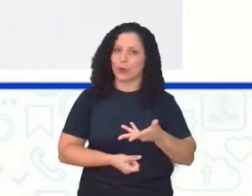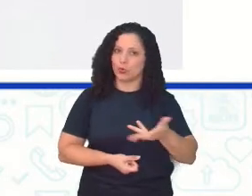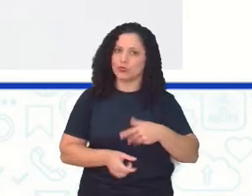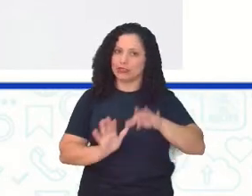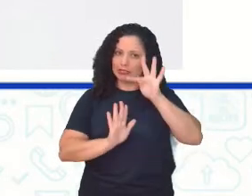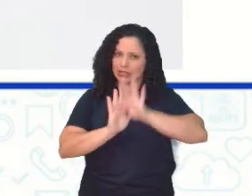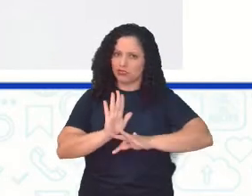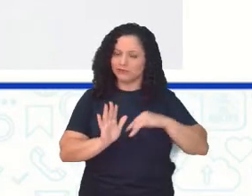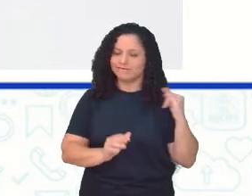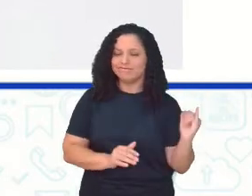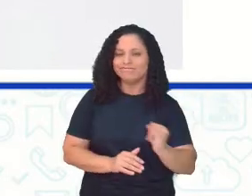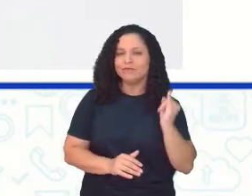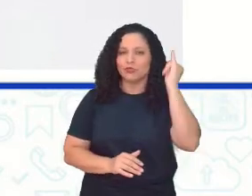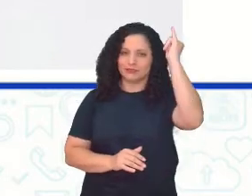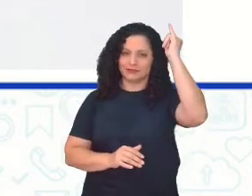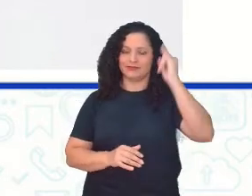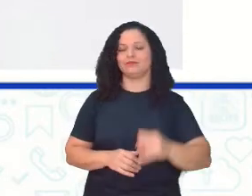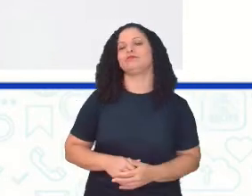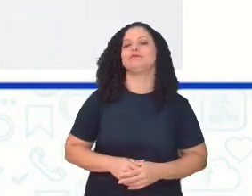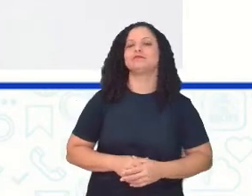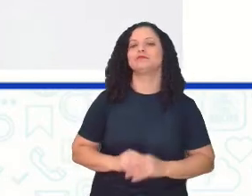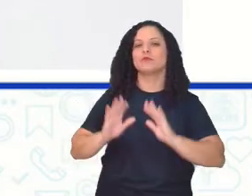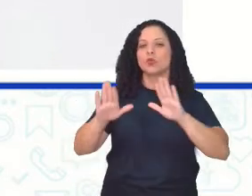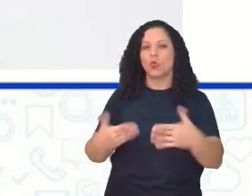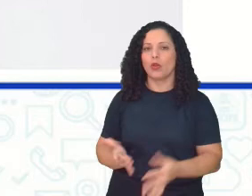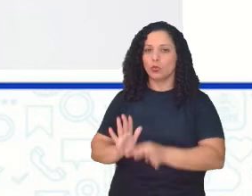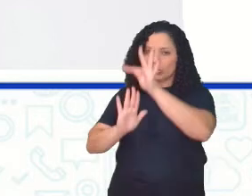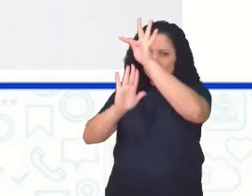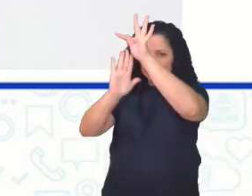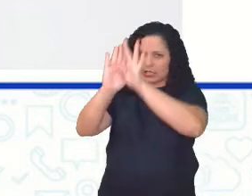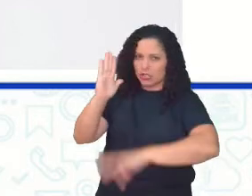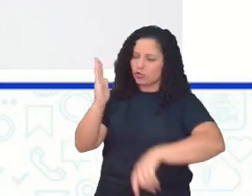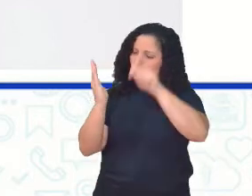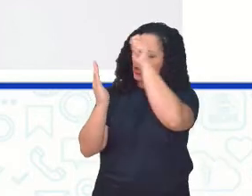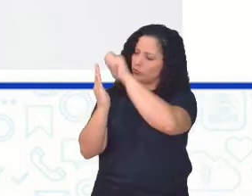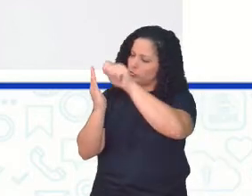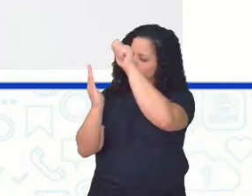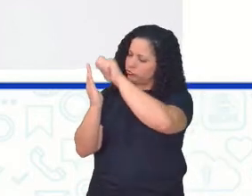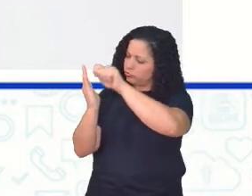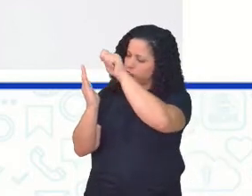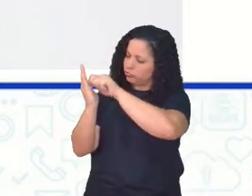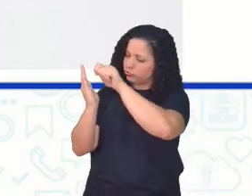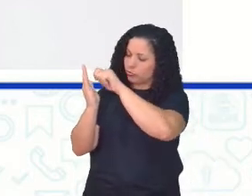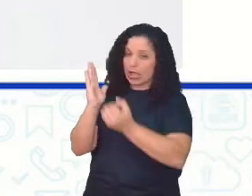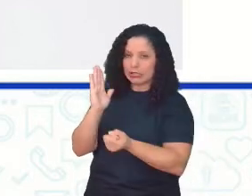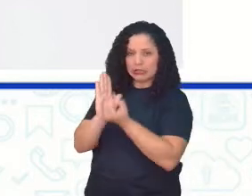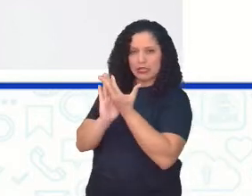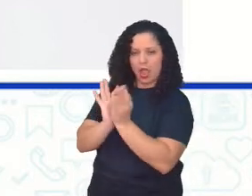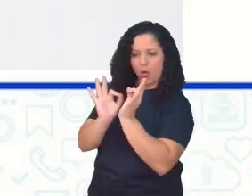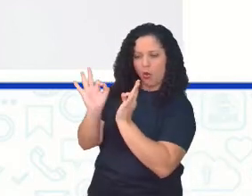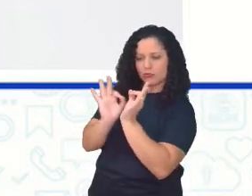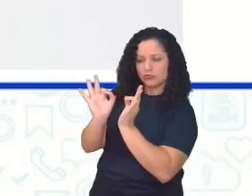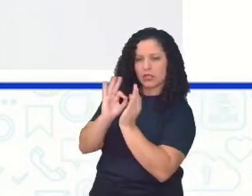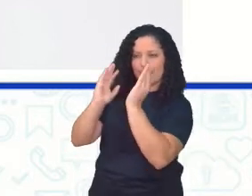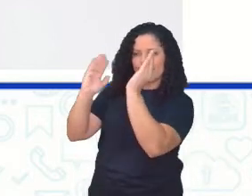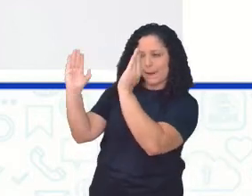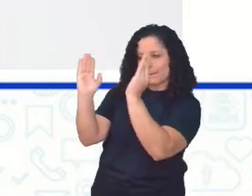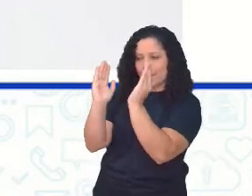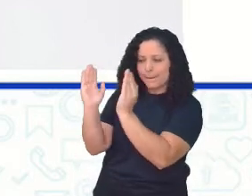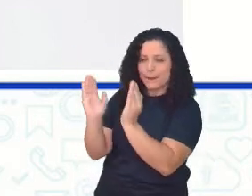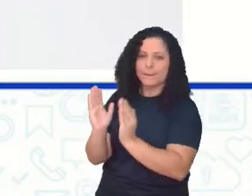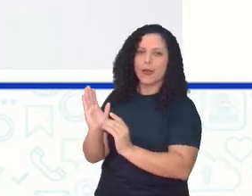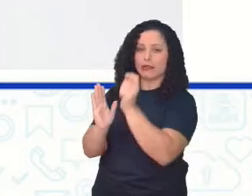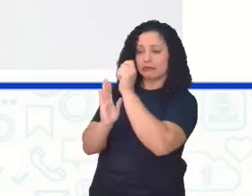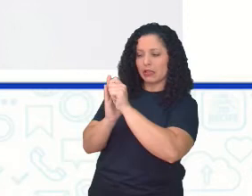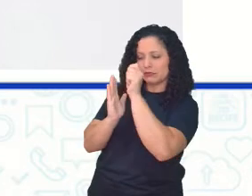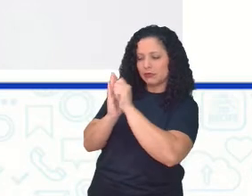Então, vocês percebem que quando um texto está sendo tecido, não é? Eu gosto dessa palavra, Gosto. tessitura, tecido, nos lembra, não é?